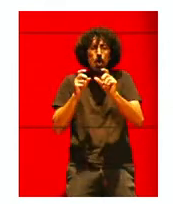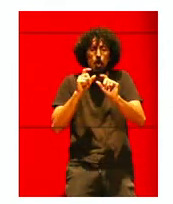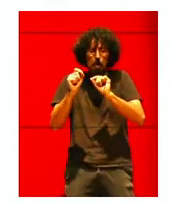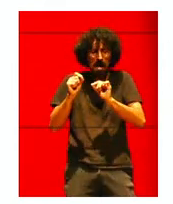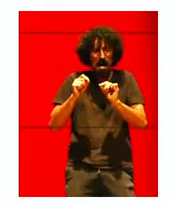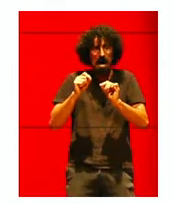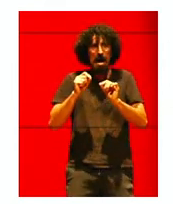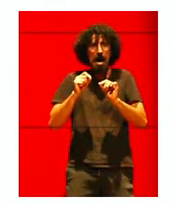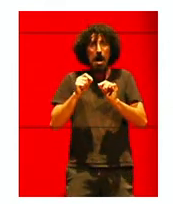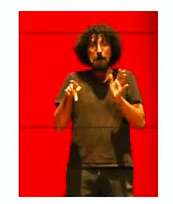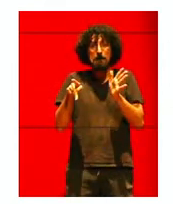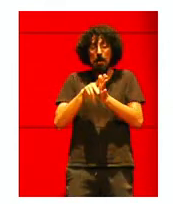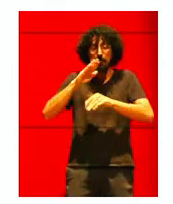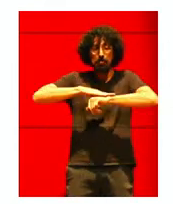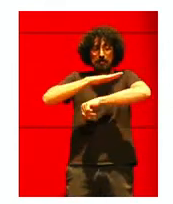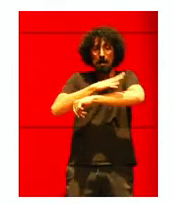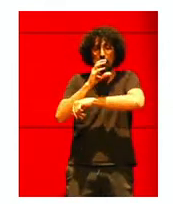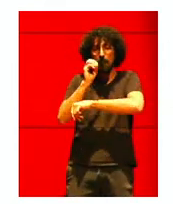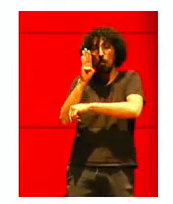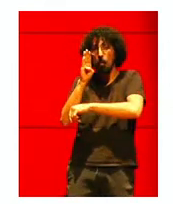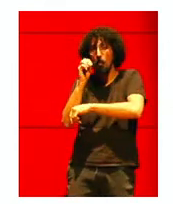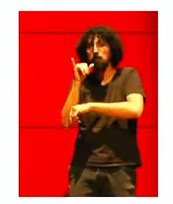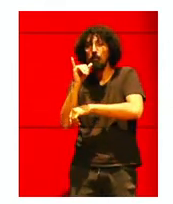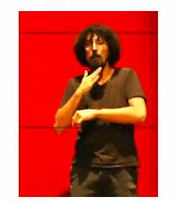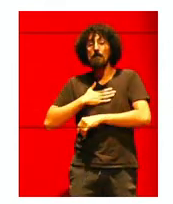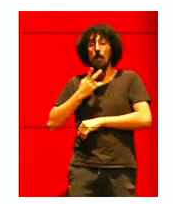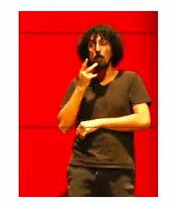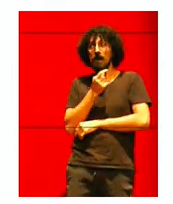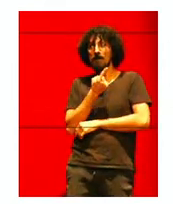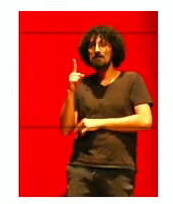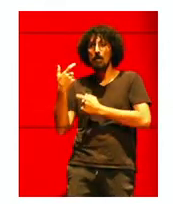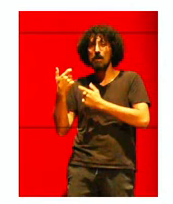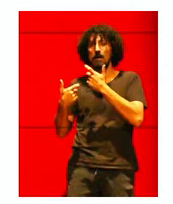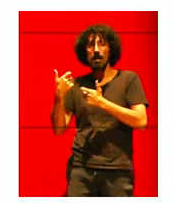o sapo boi. Meu pai foi à guerra.